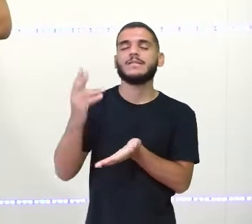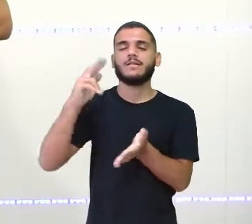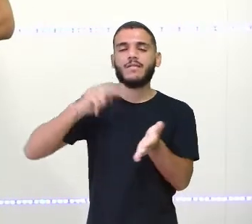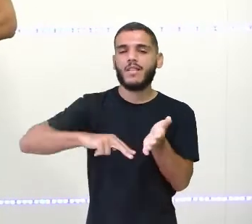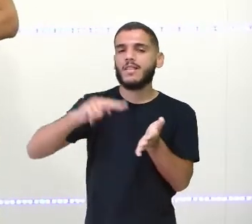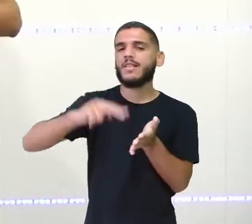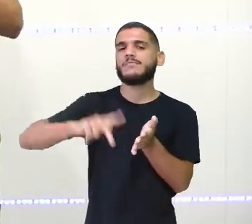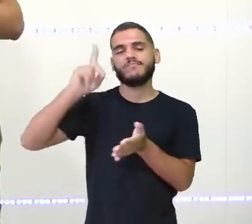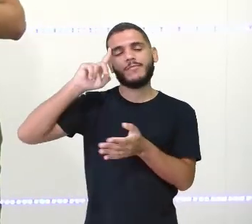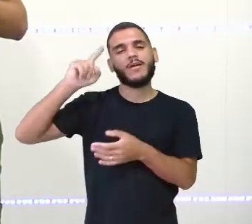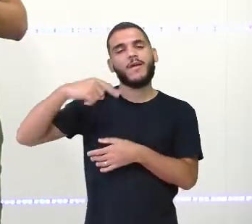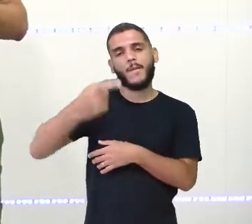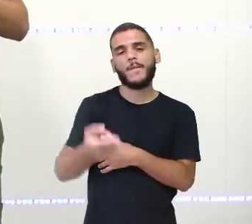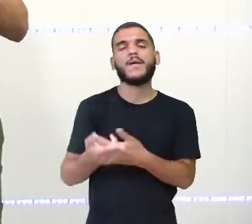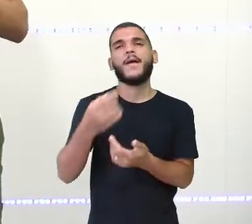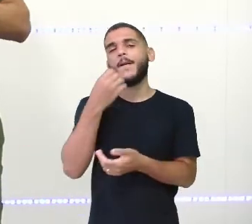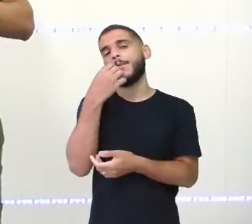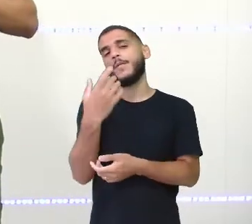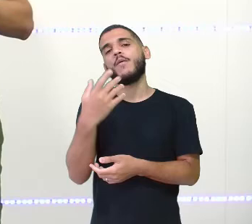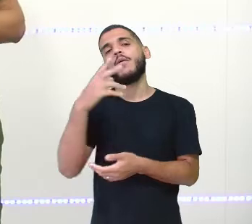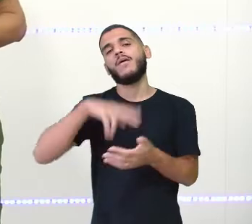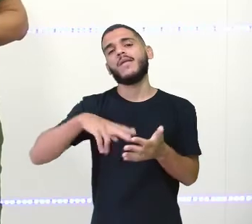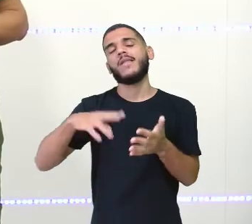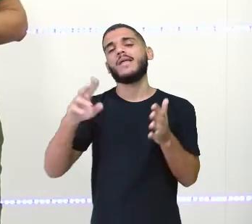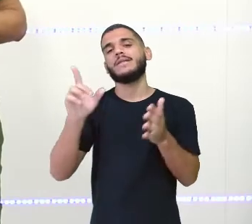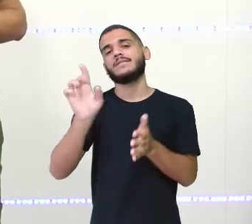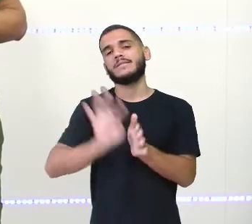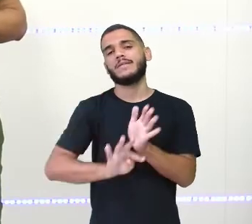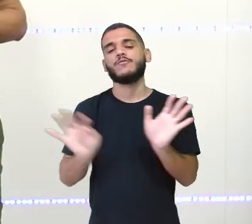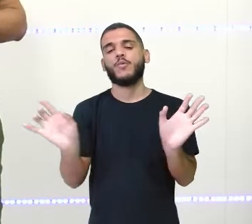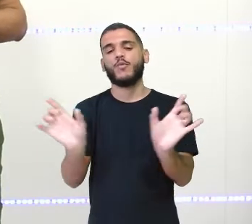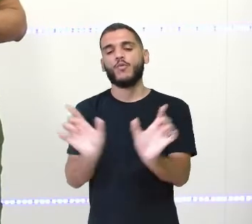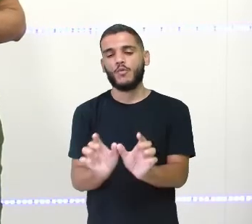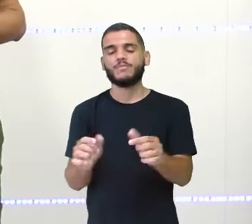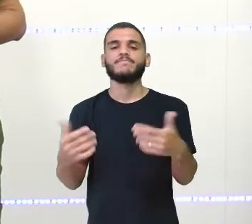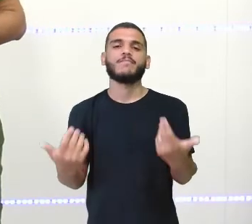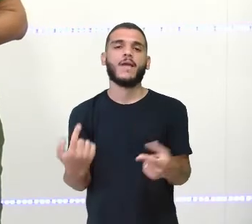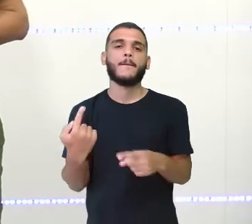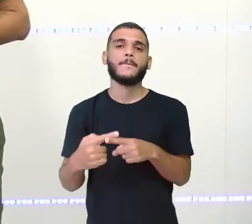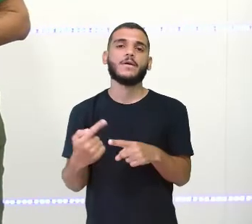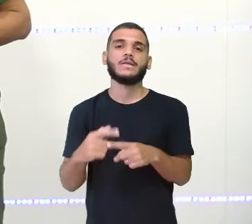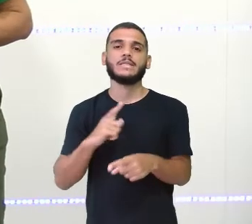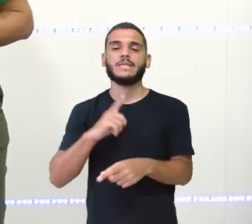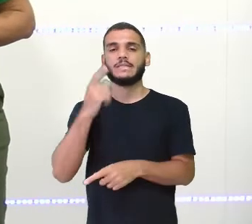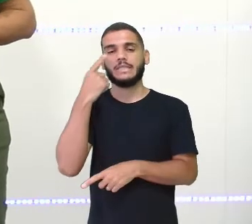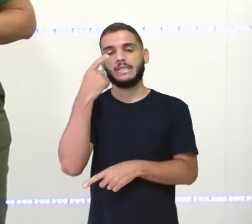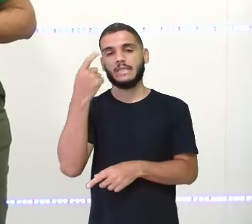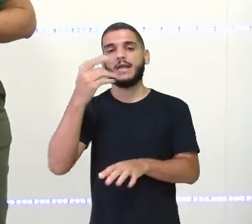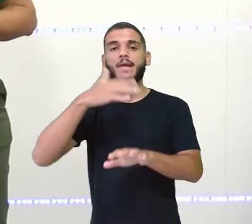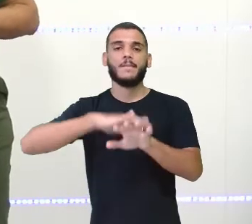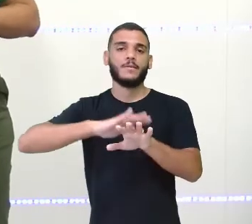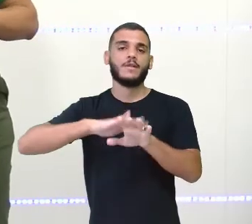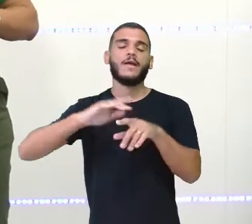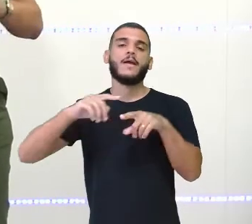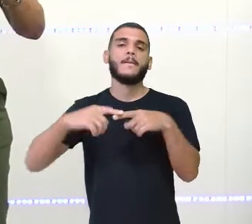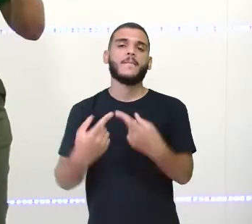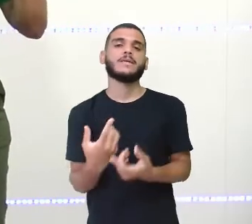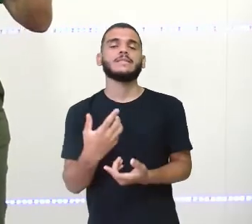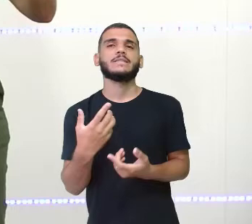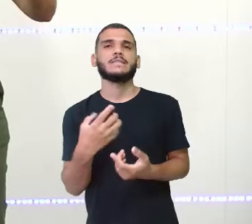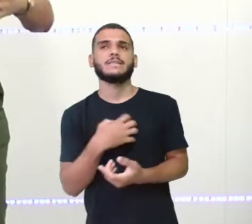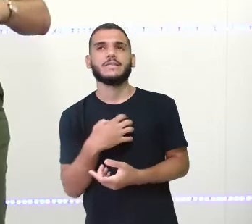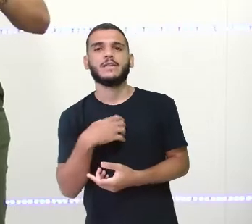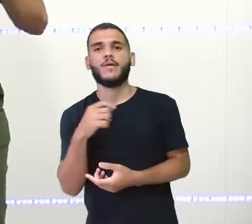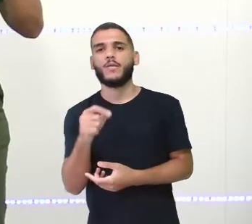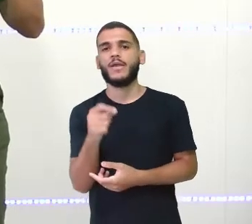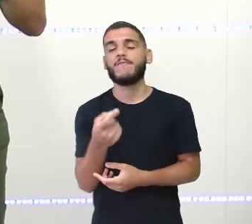da leitura, é bom que leia textos curtinhos, sabe? Que despertem o interesse e que você sinta